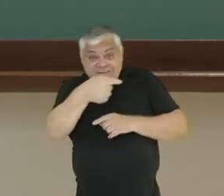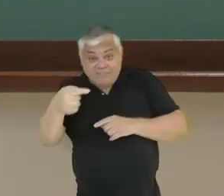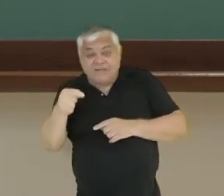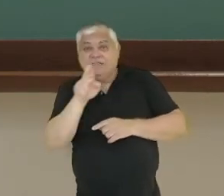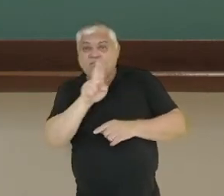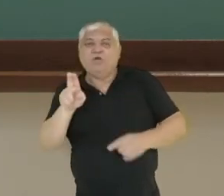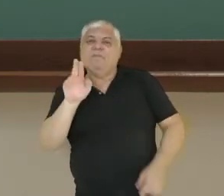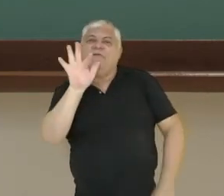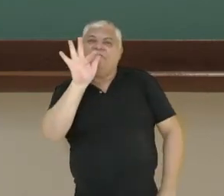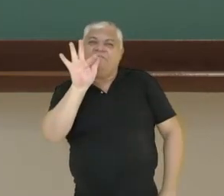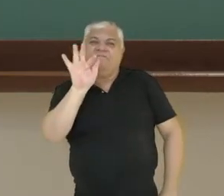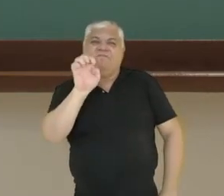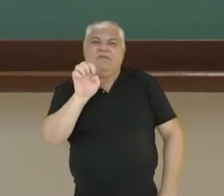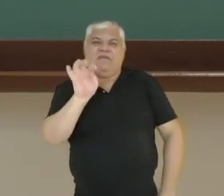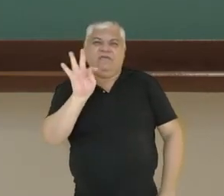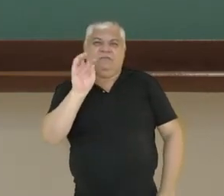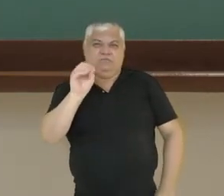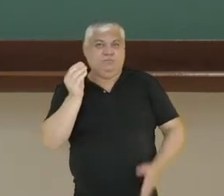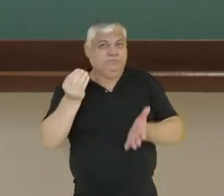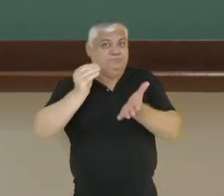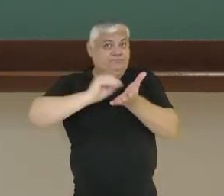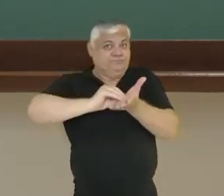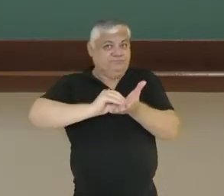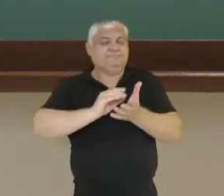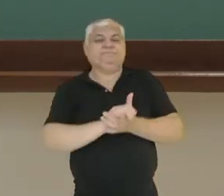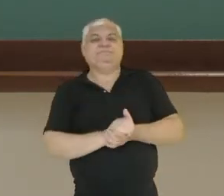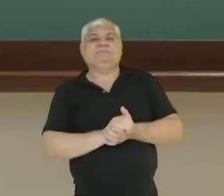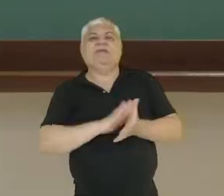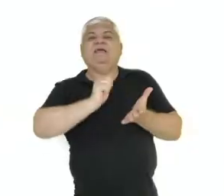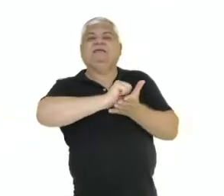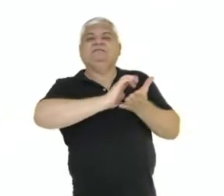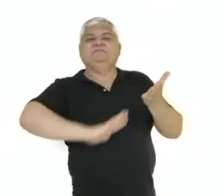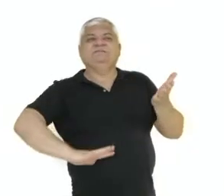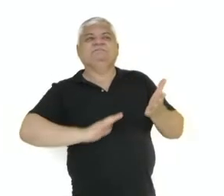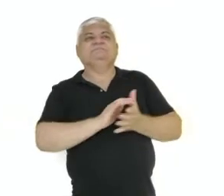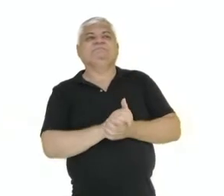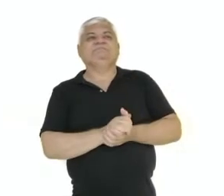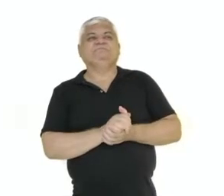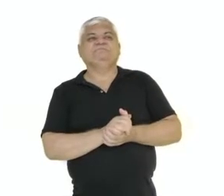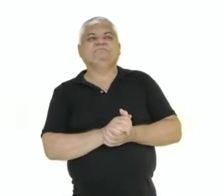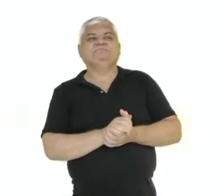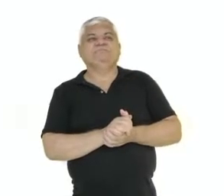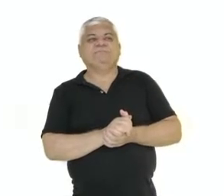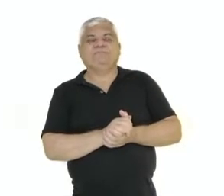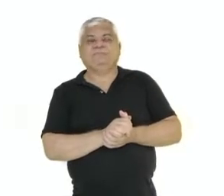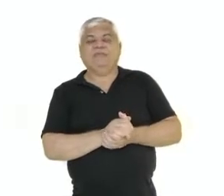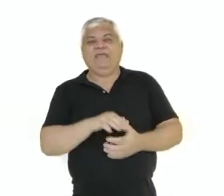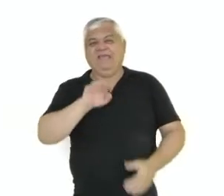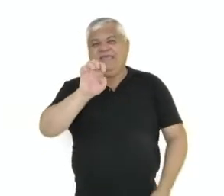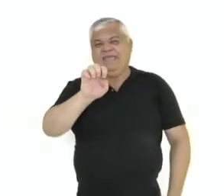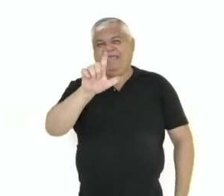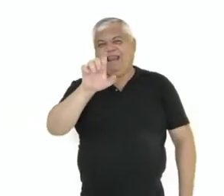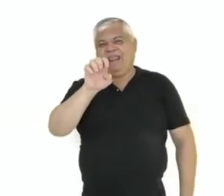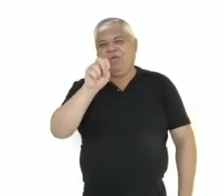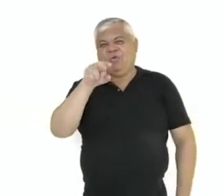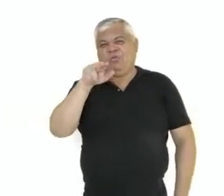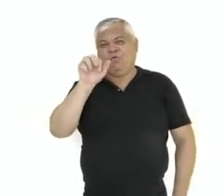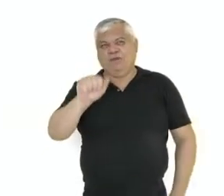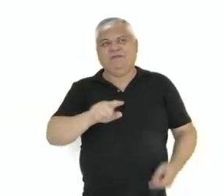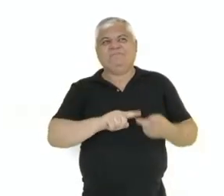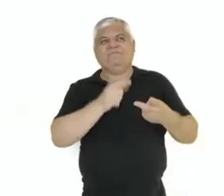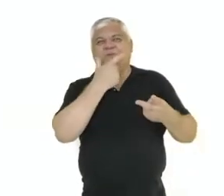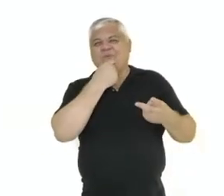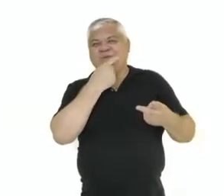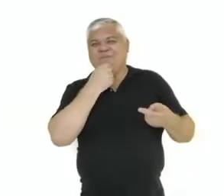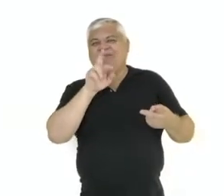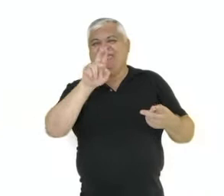anotarem e prestarem atenção. Vamos para uma atividade. Eleonora e Ricardo estavam grávidas.